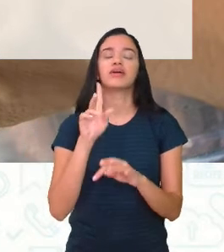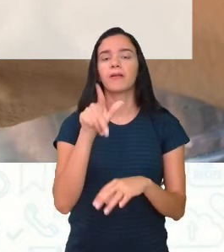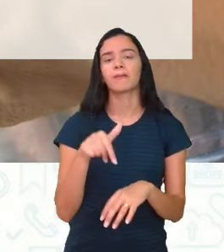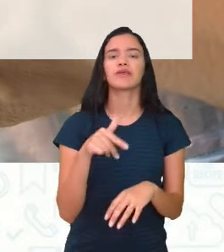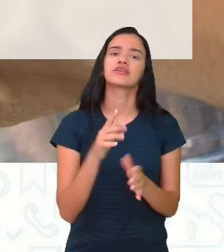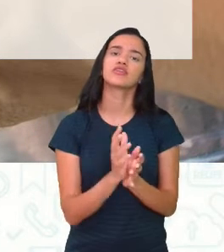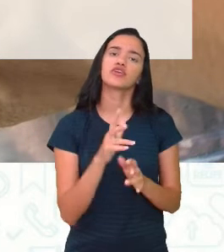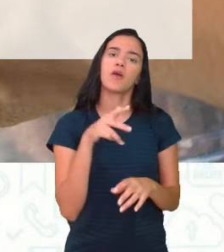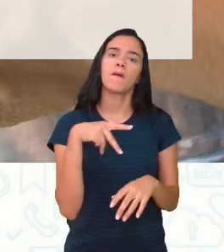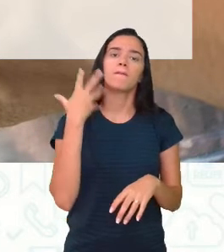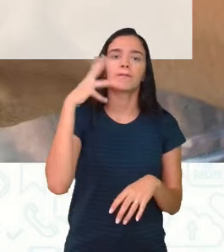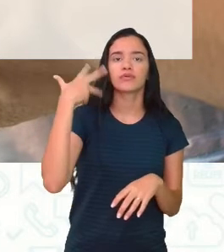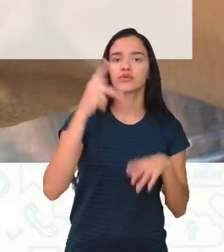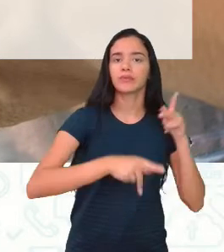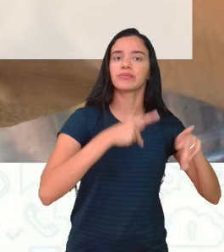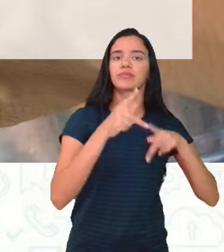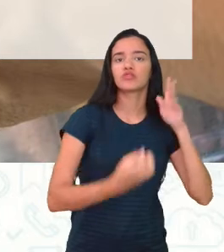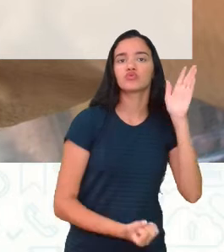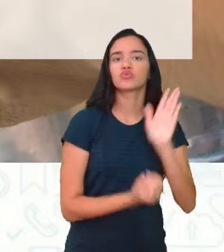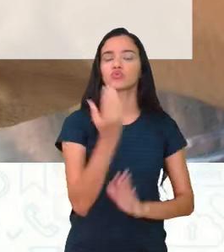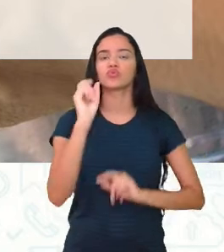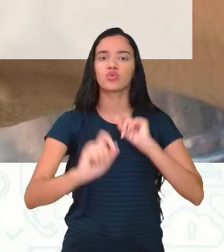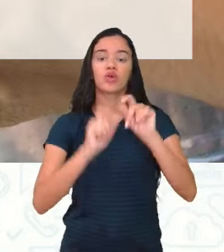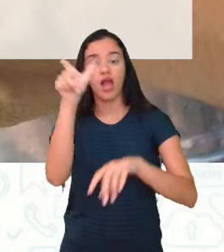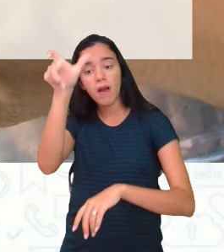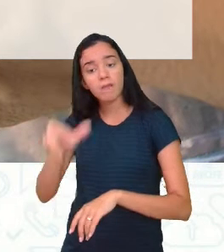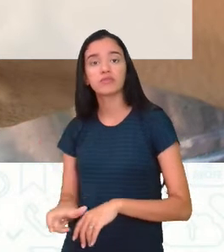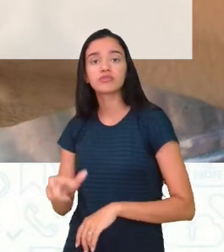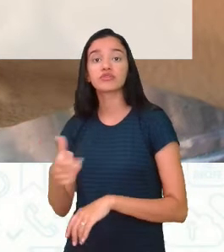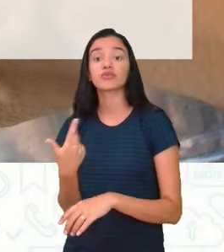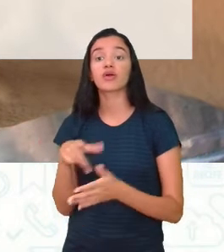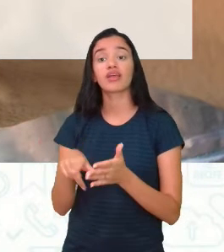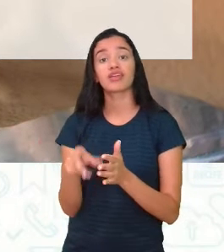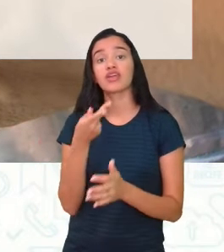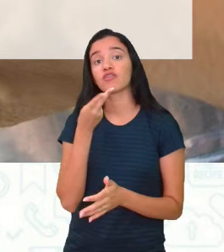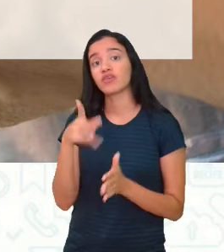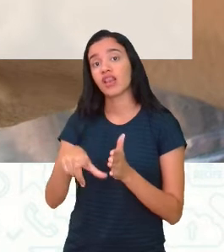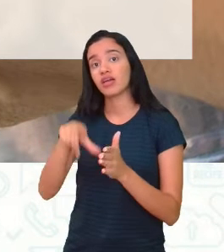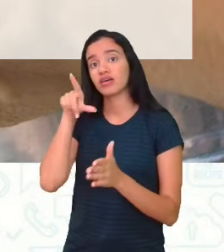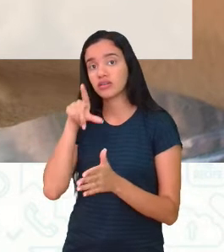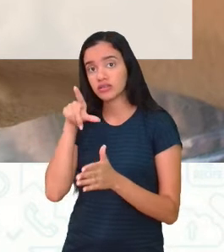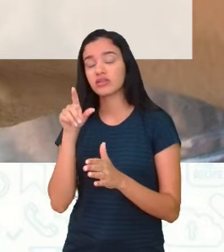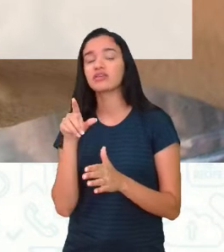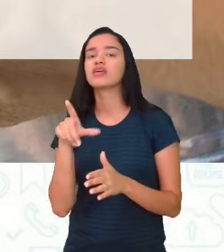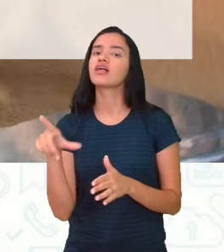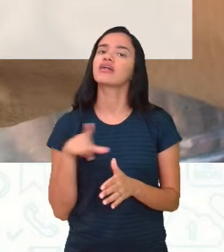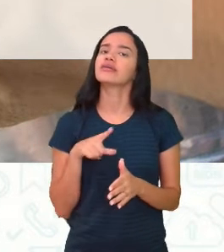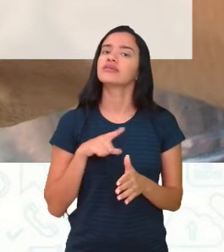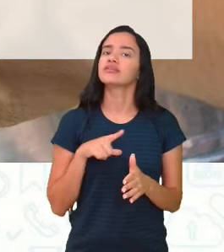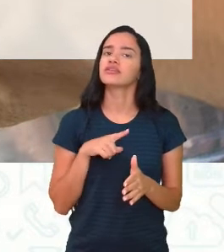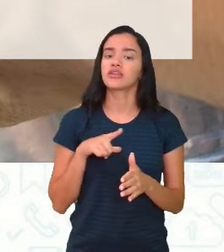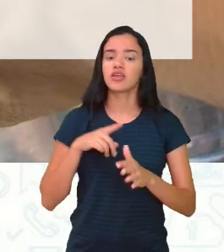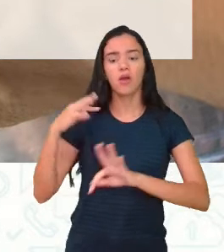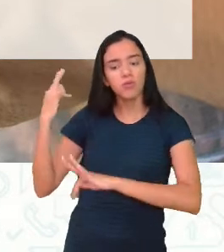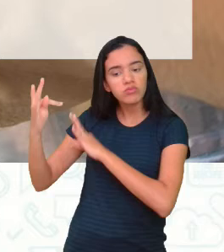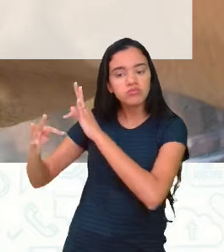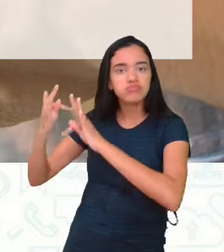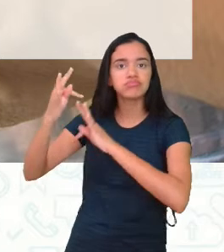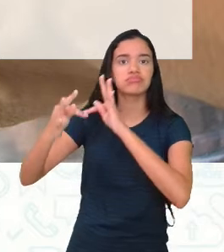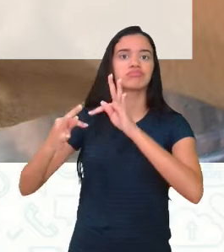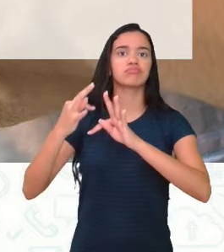de música popular, surgem aquele artista que eu falei antes, né, que embora ele faça parte de uma